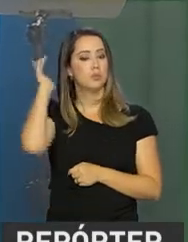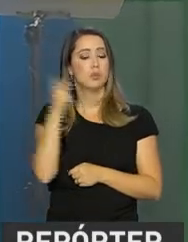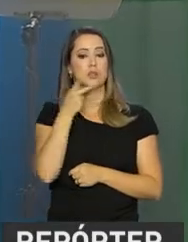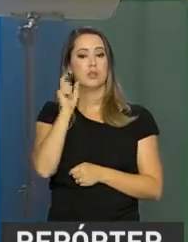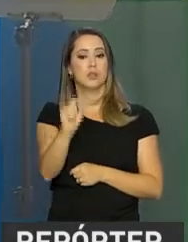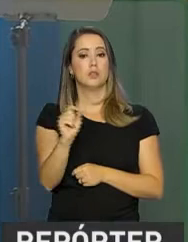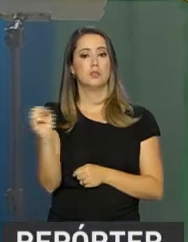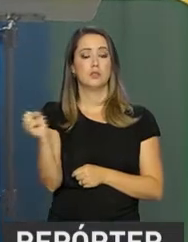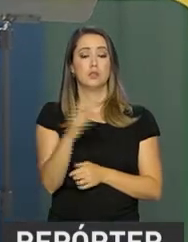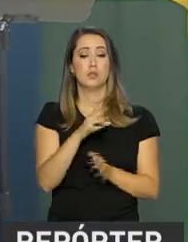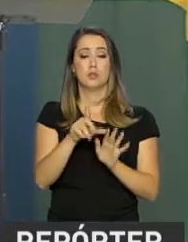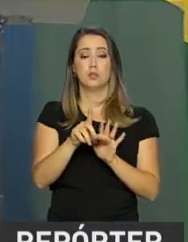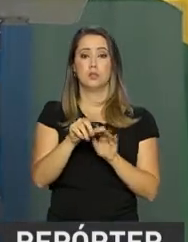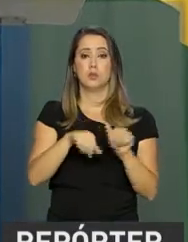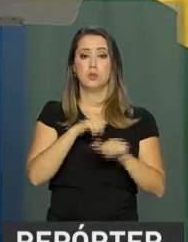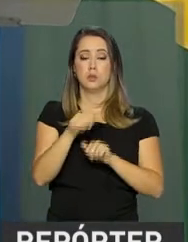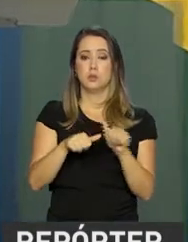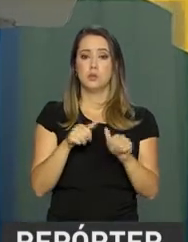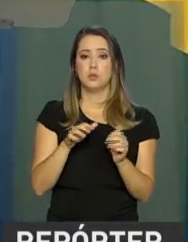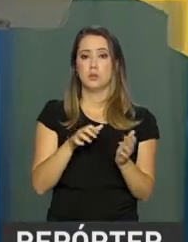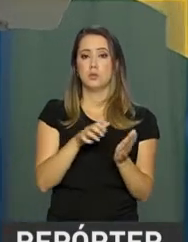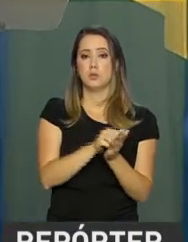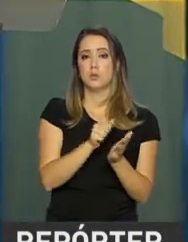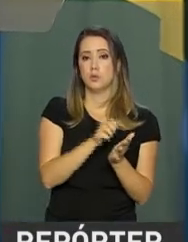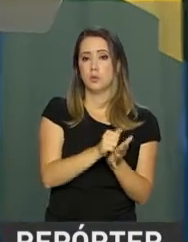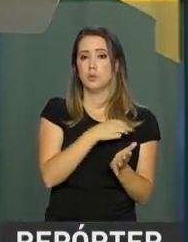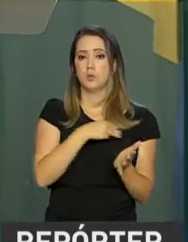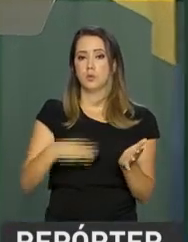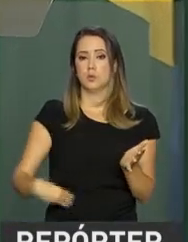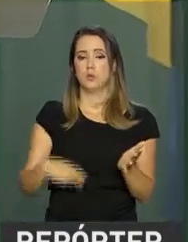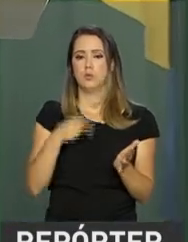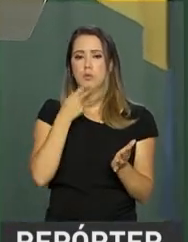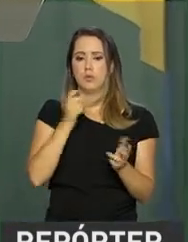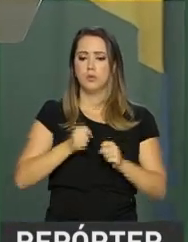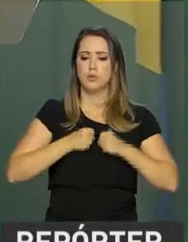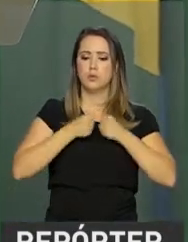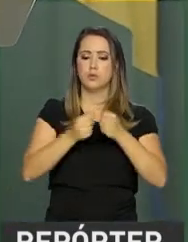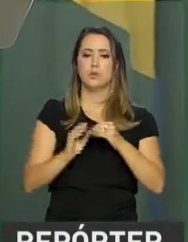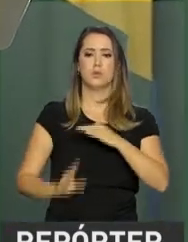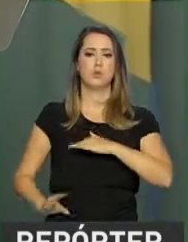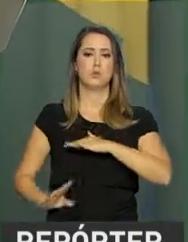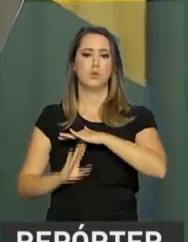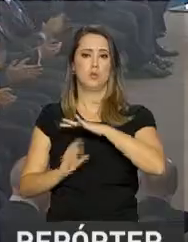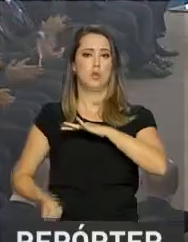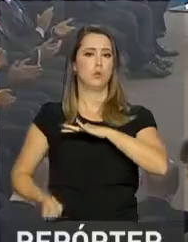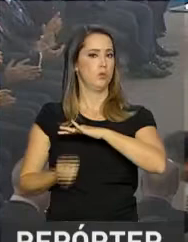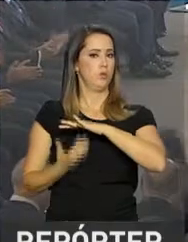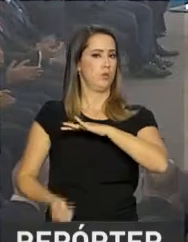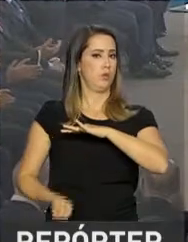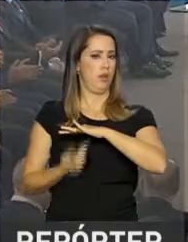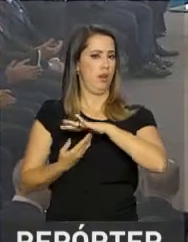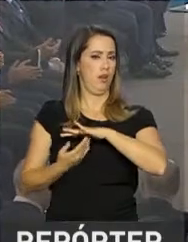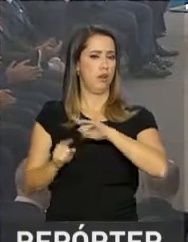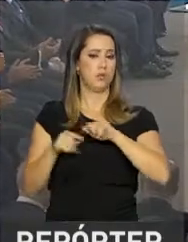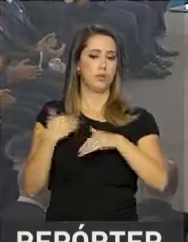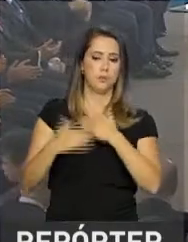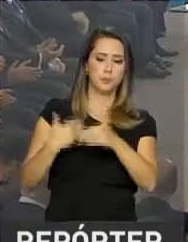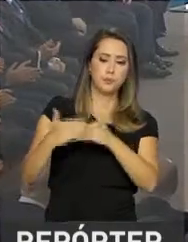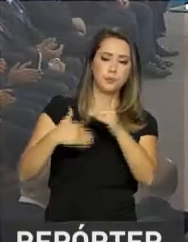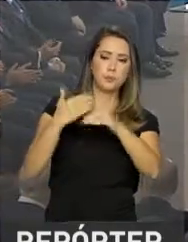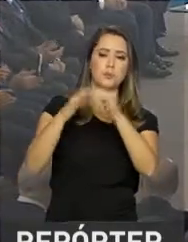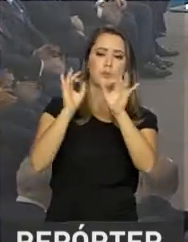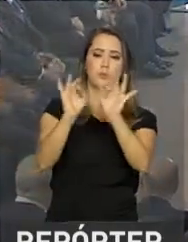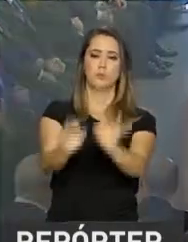sobre as realizações do ministério da fazenda temer lembrou do empenho no teto de gastos e no crescimento sustentável